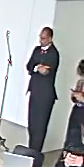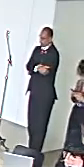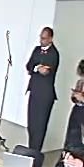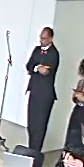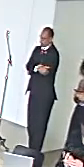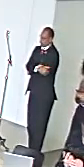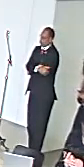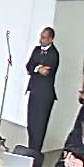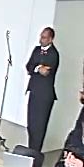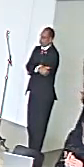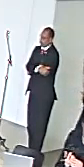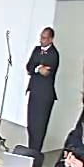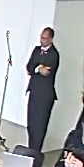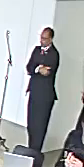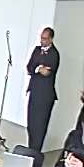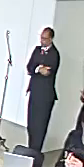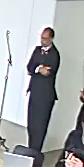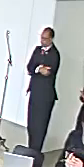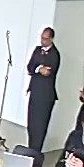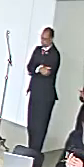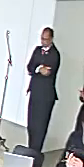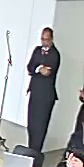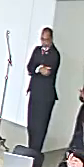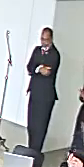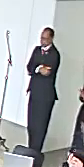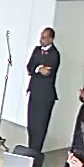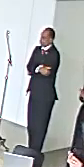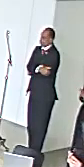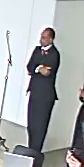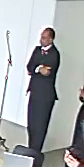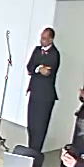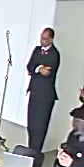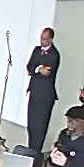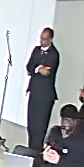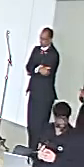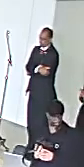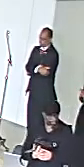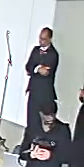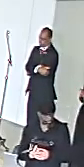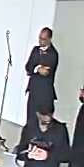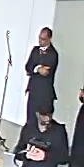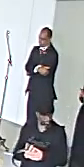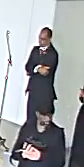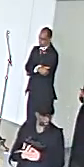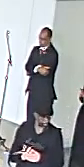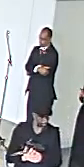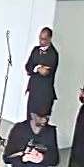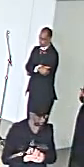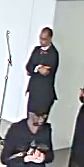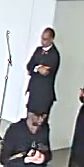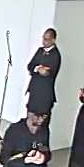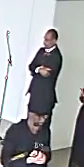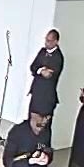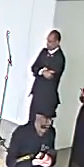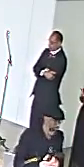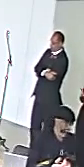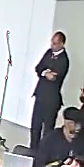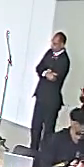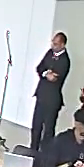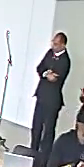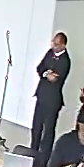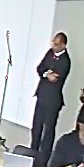é uma ponte, com certeza, para um futuro, né? Para um futuro cada vez melhor. Uma janela de oportunidade, um